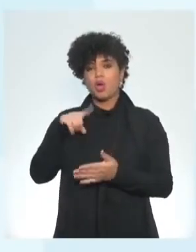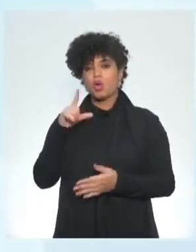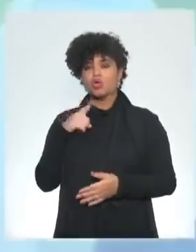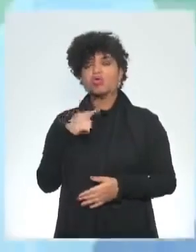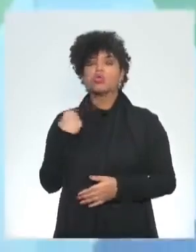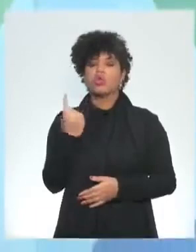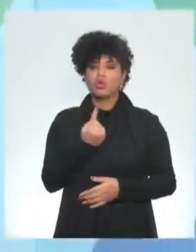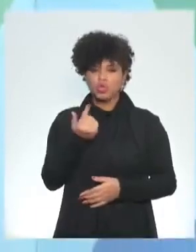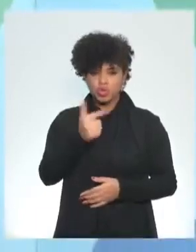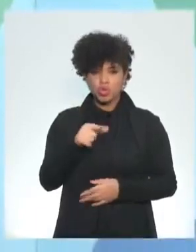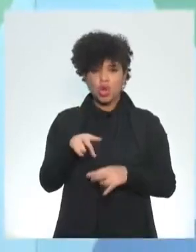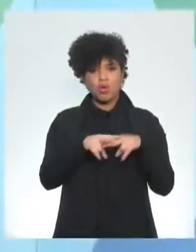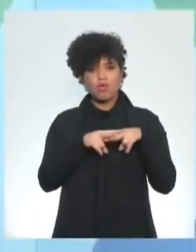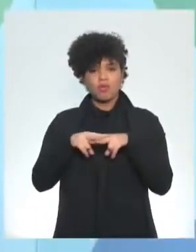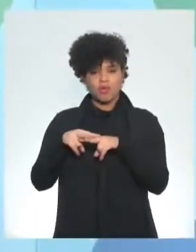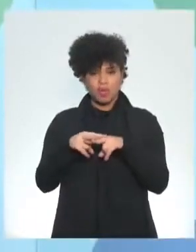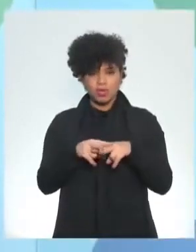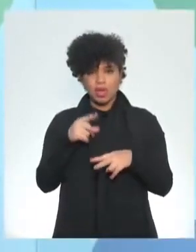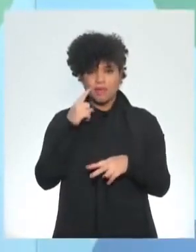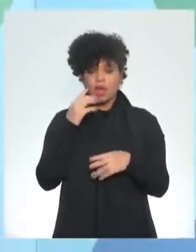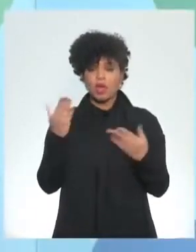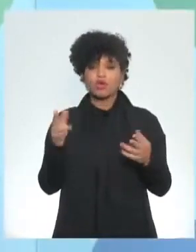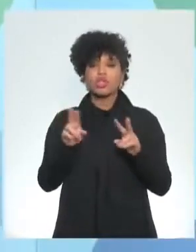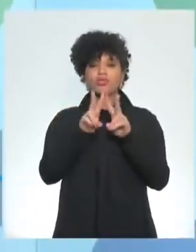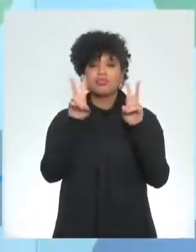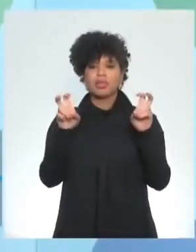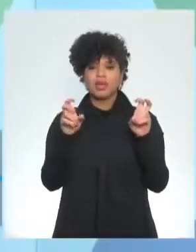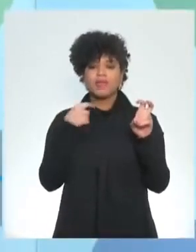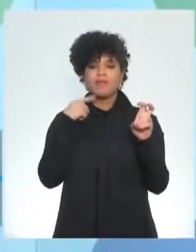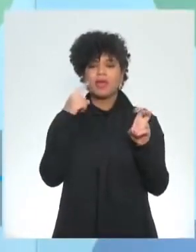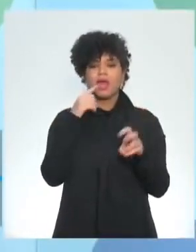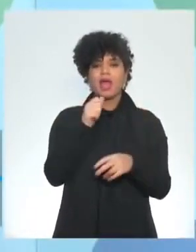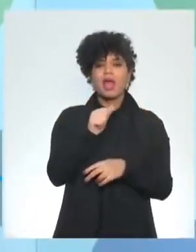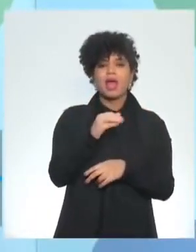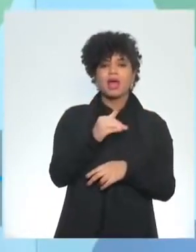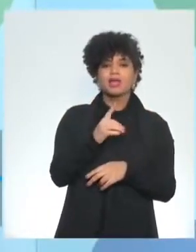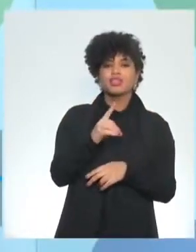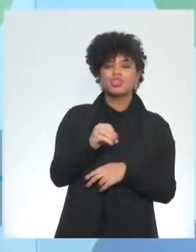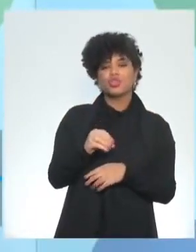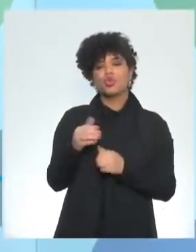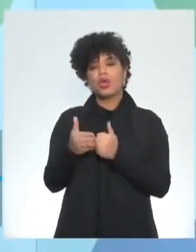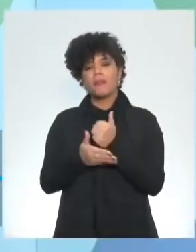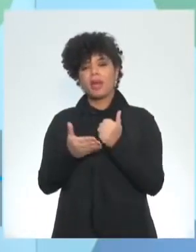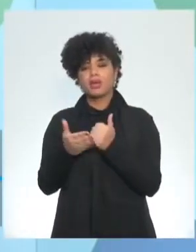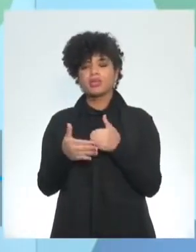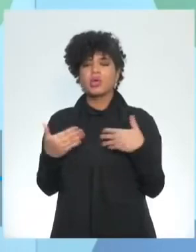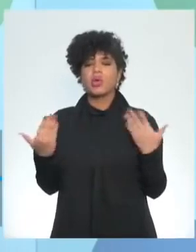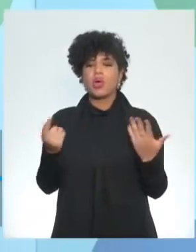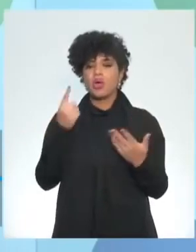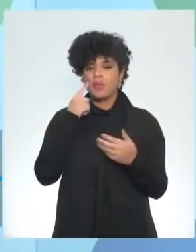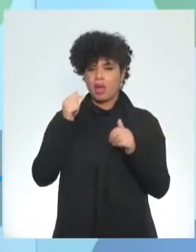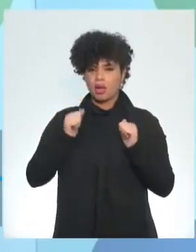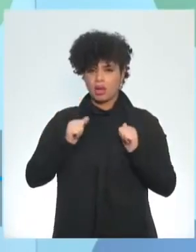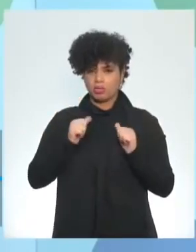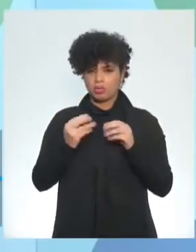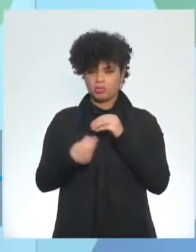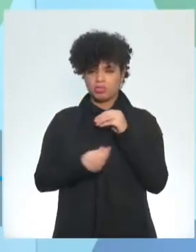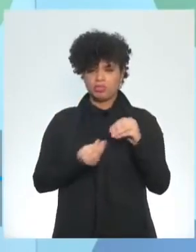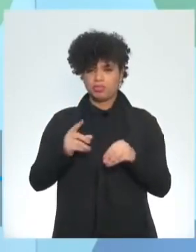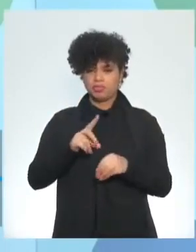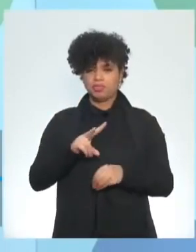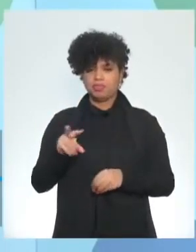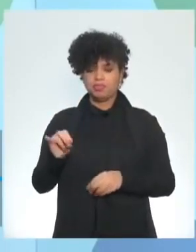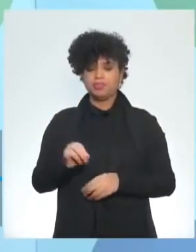acabar retomando aqui, porque hoje, na titulação ácido-base, a gente vai usar a reação de neutralização.